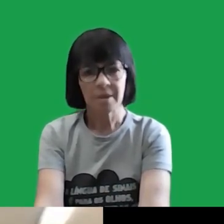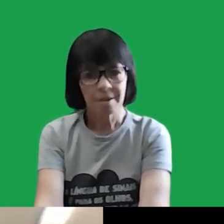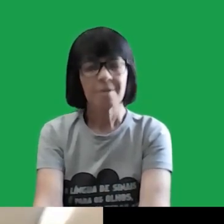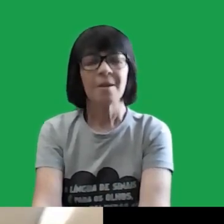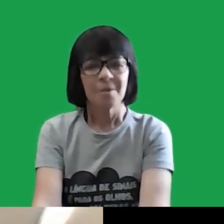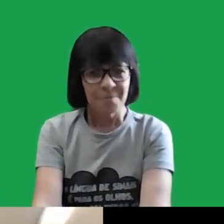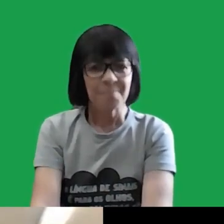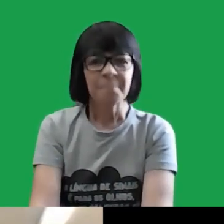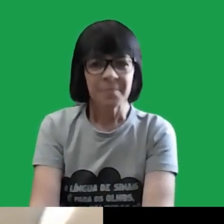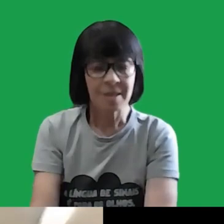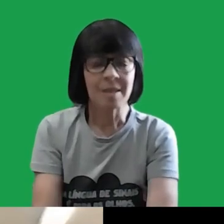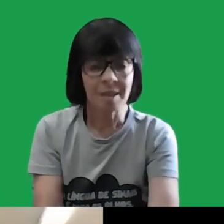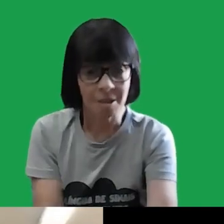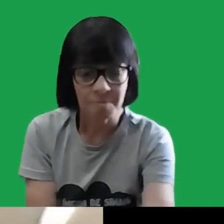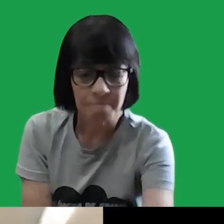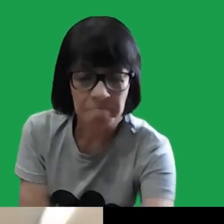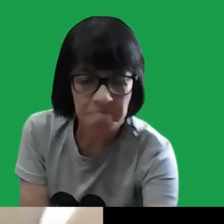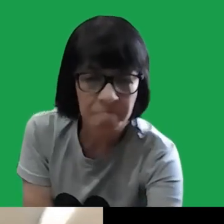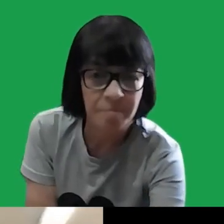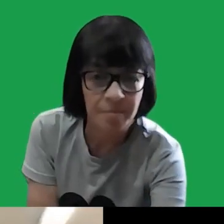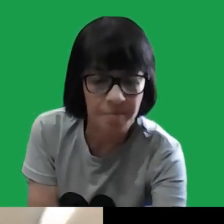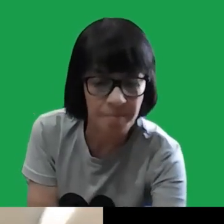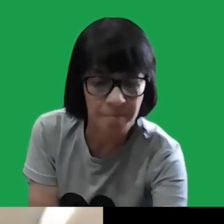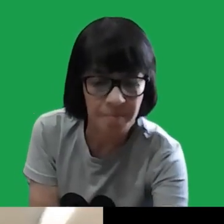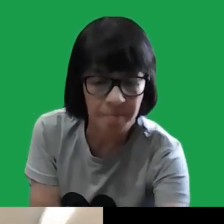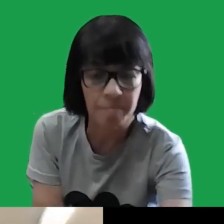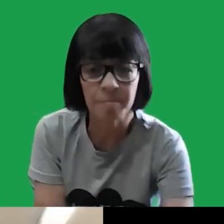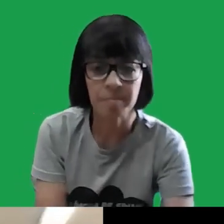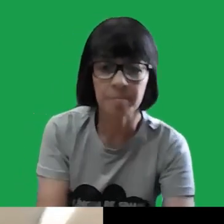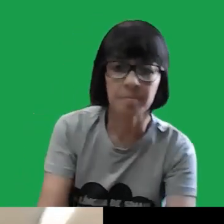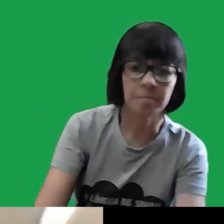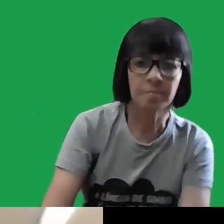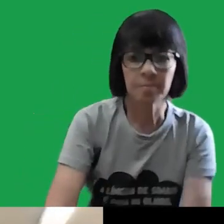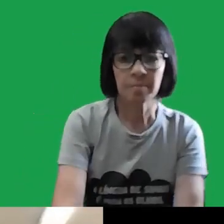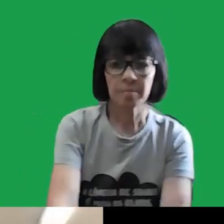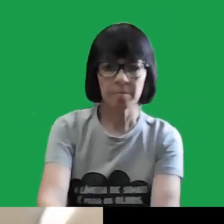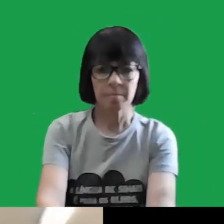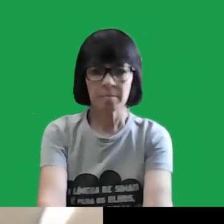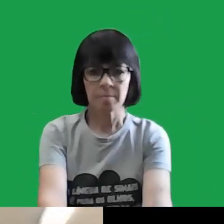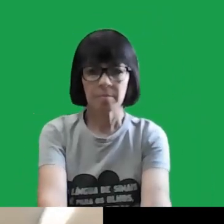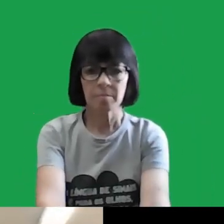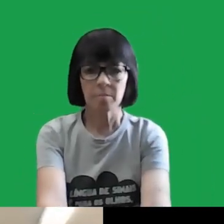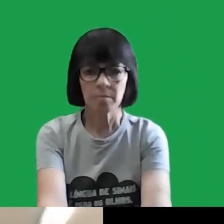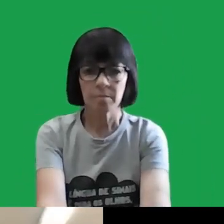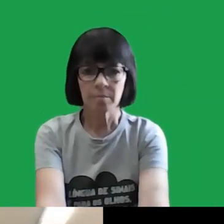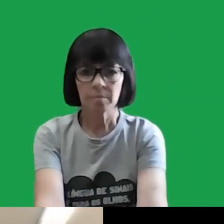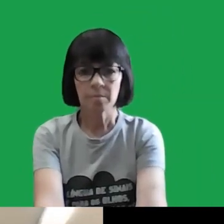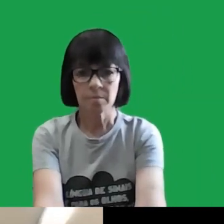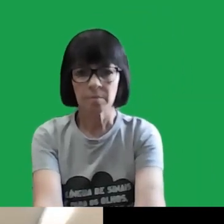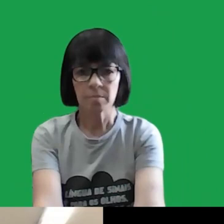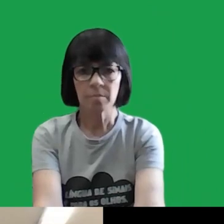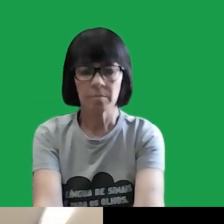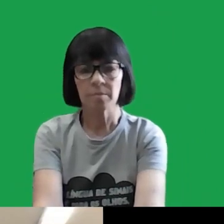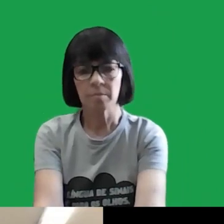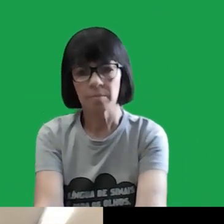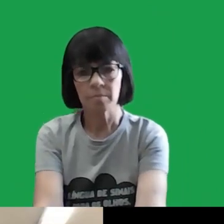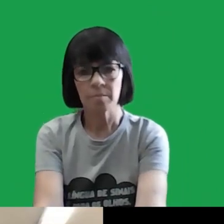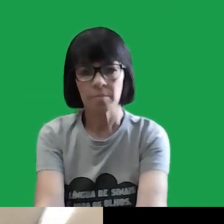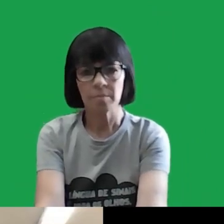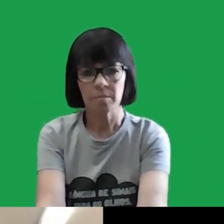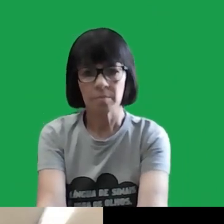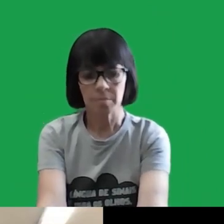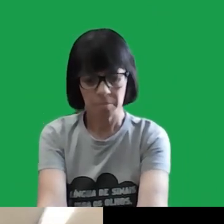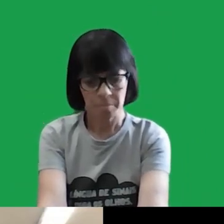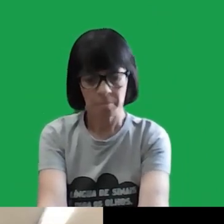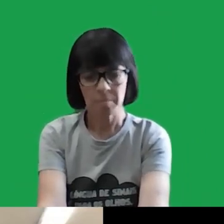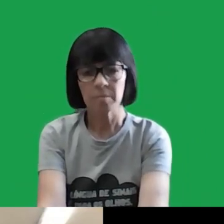de outras regiões. As variações estão aí, e se a gente não internalizar isso, a comunicação não flui. Então, a Uníntese tem uma estrutura